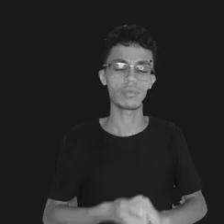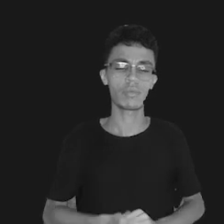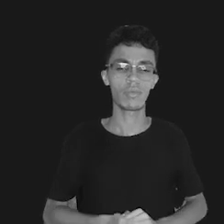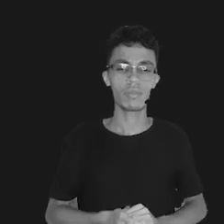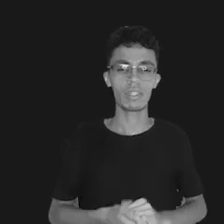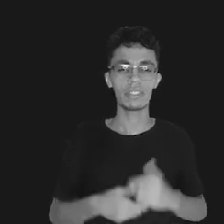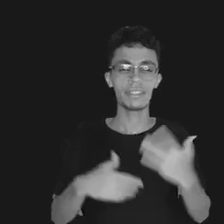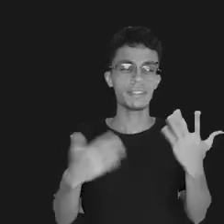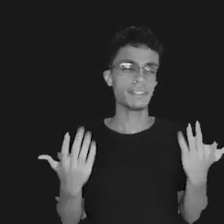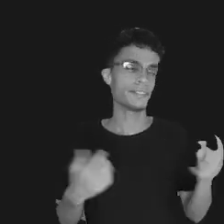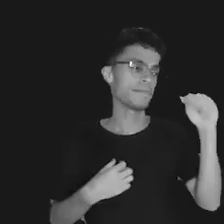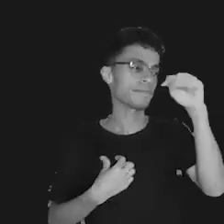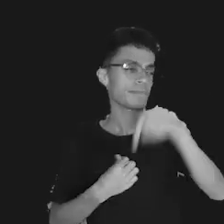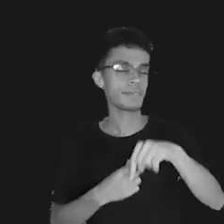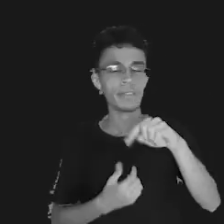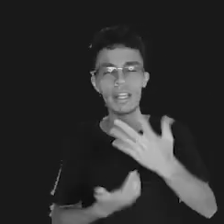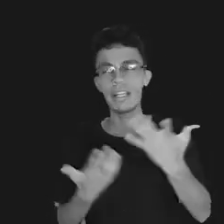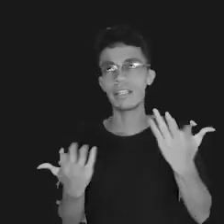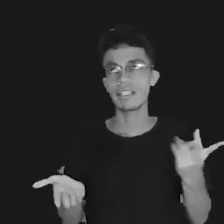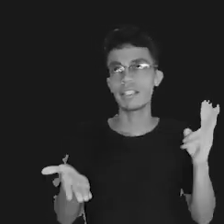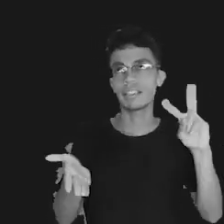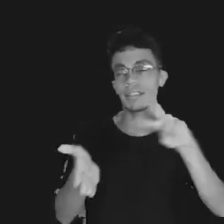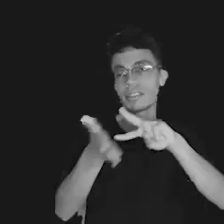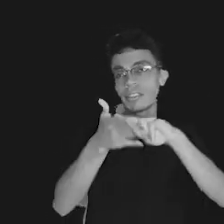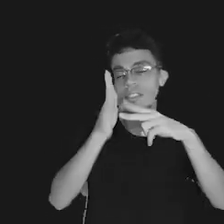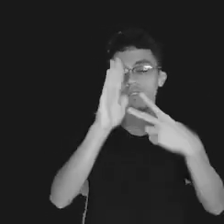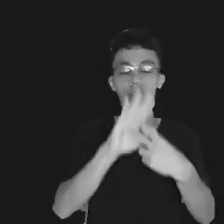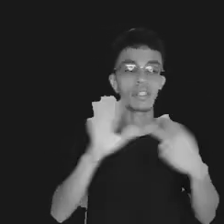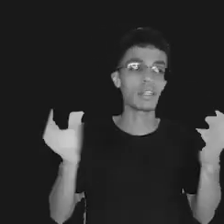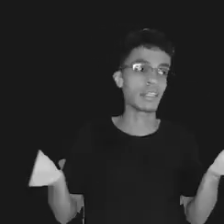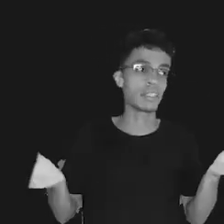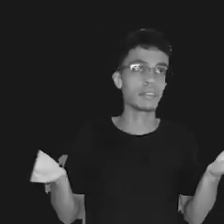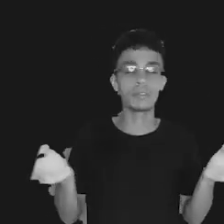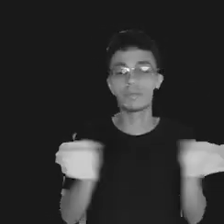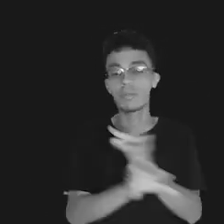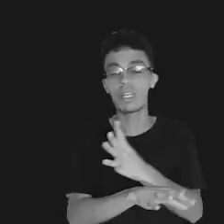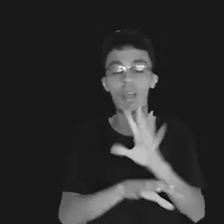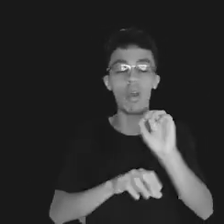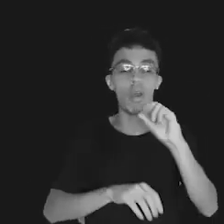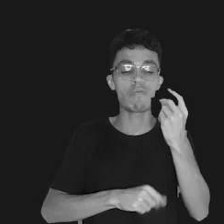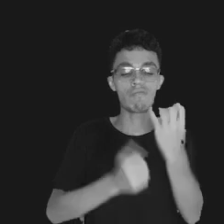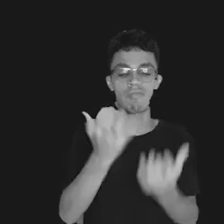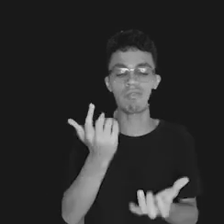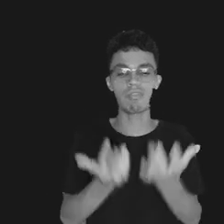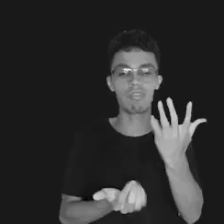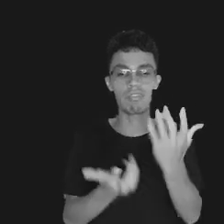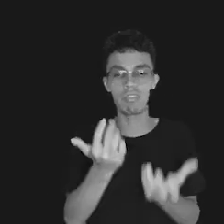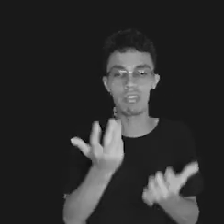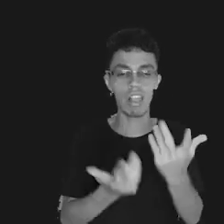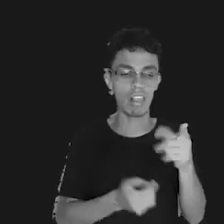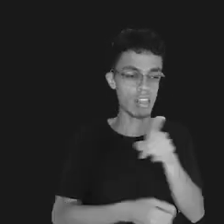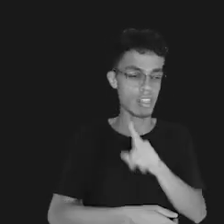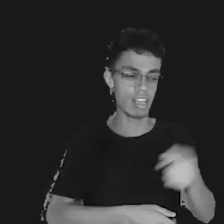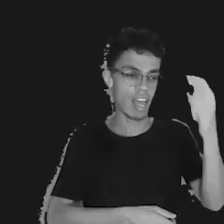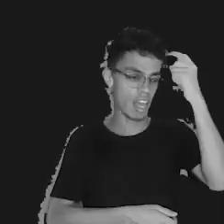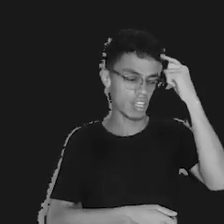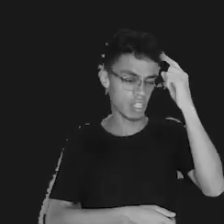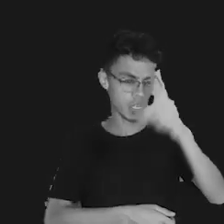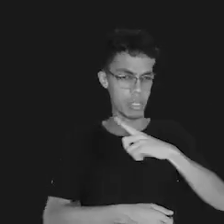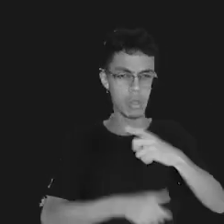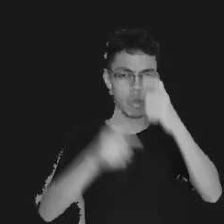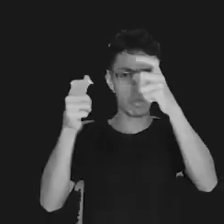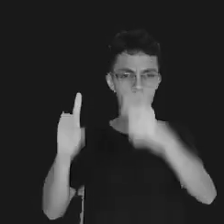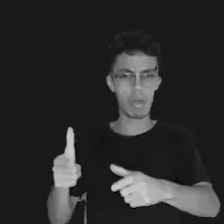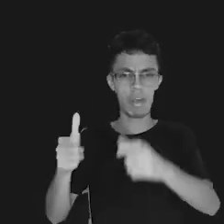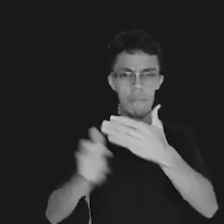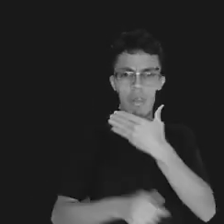Aqui certamente é o fim do mundo. Ou o inferno, não sei. Você acha que pode existir um lugar melhor?